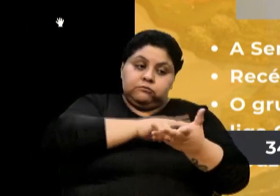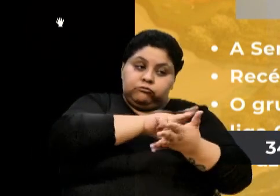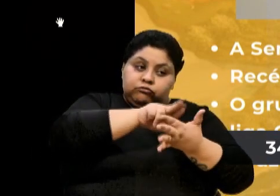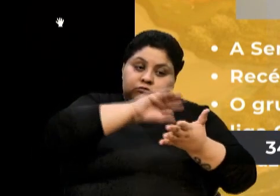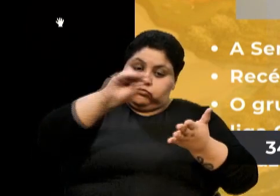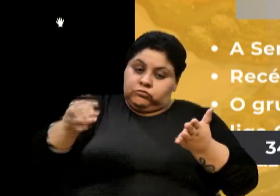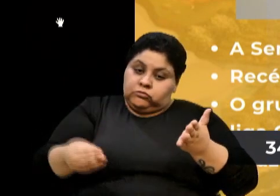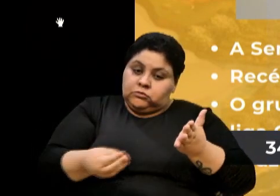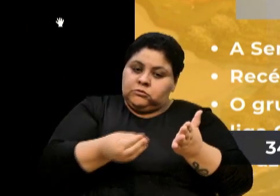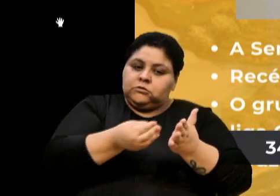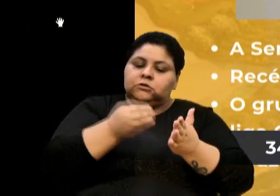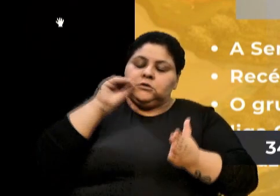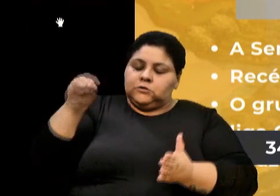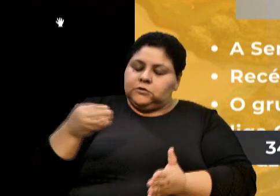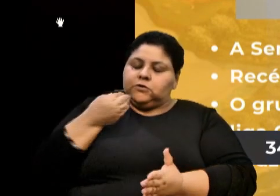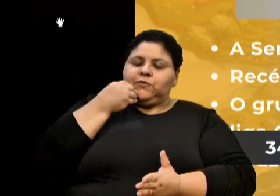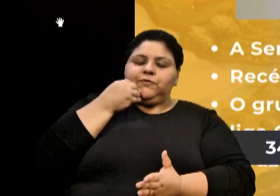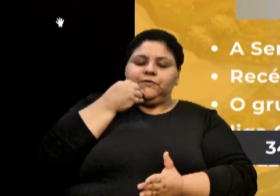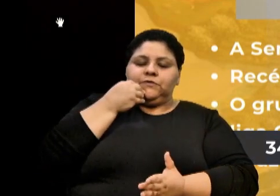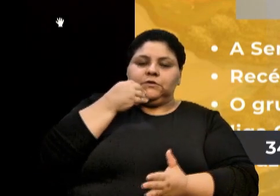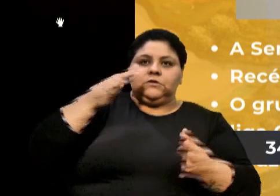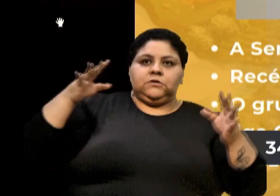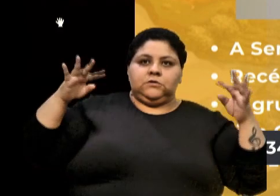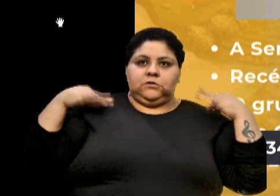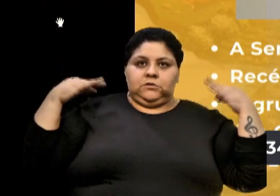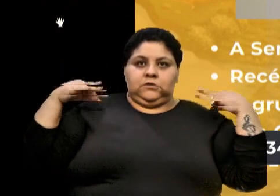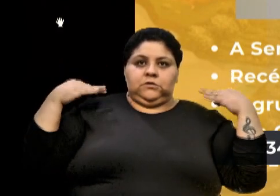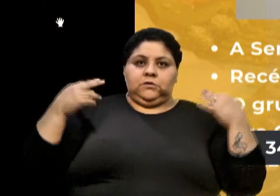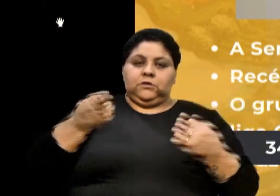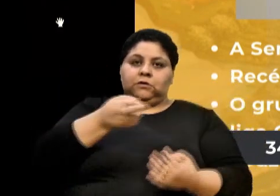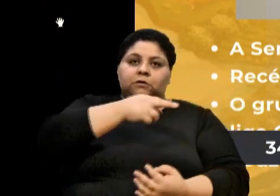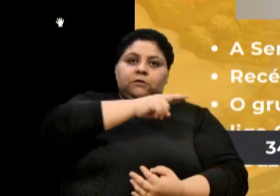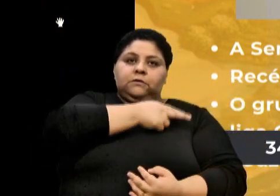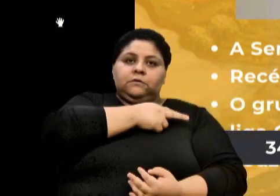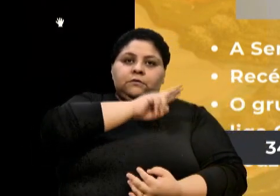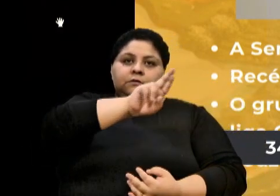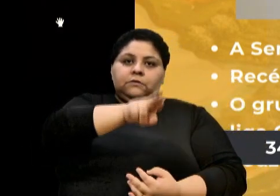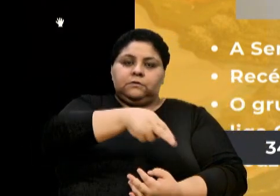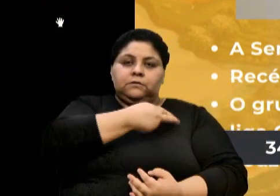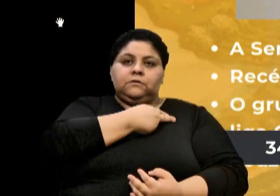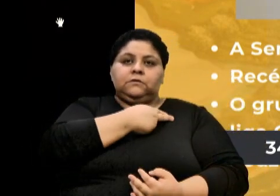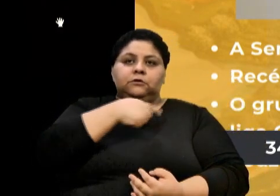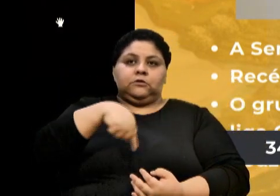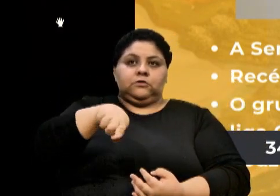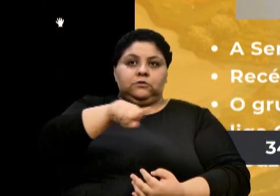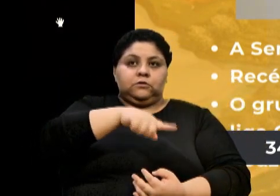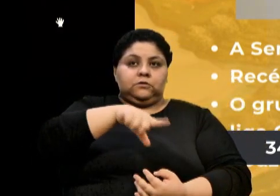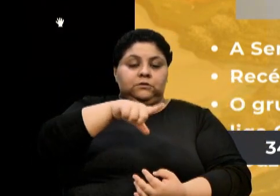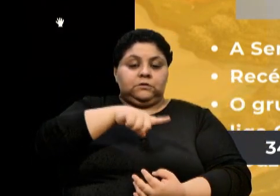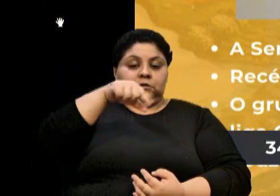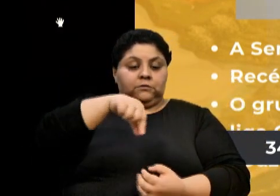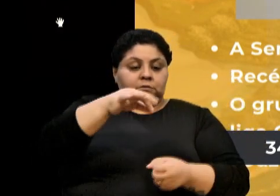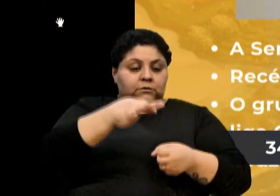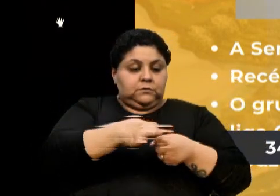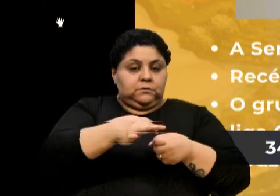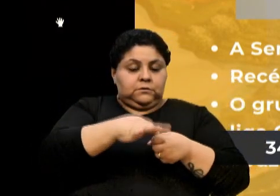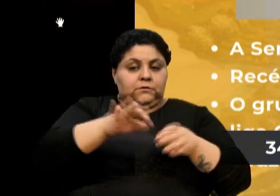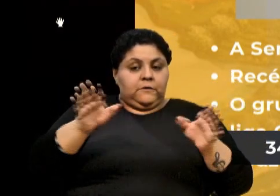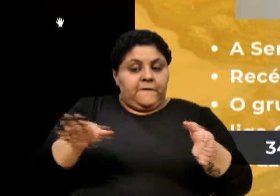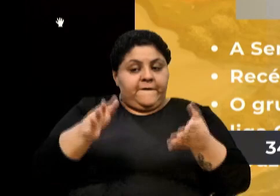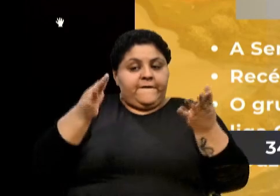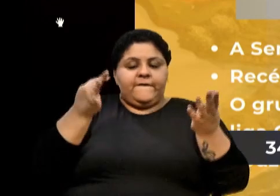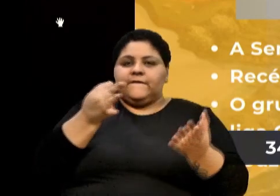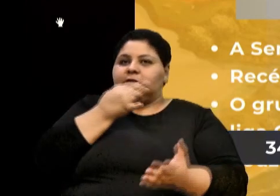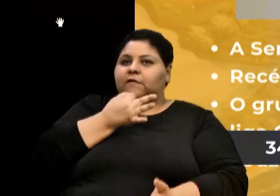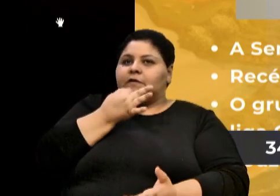religioso. Porém, né, nós temos em Caxias, que é a cidade que vai receber a Festa da Uva, algumas